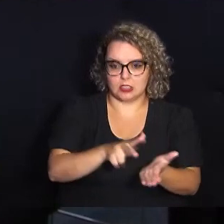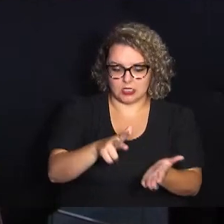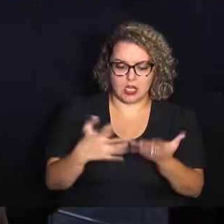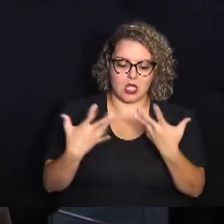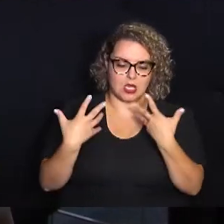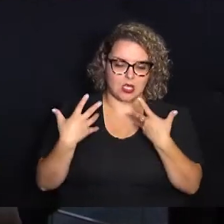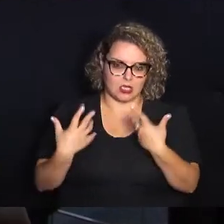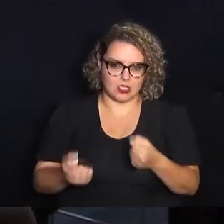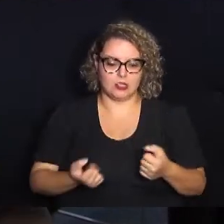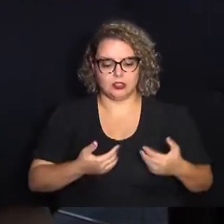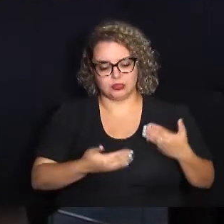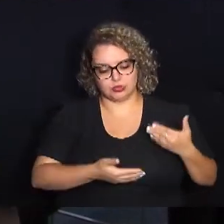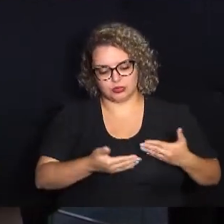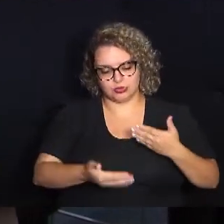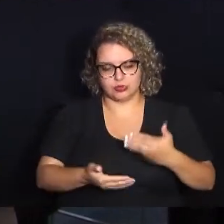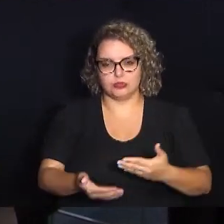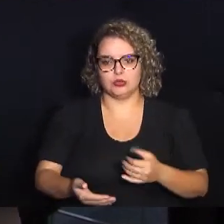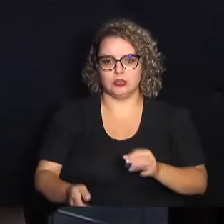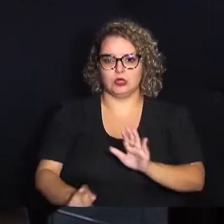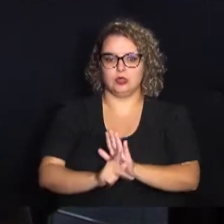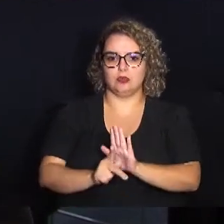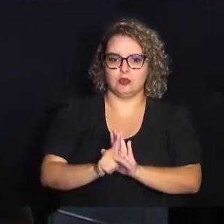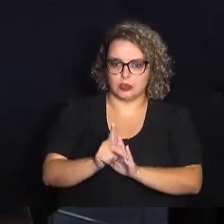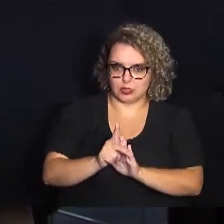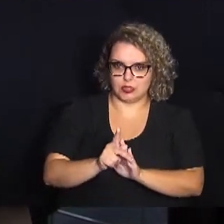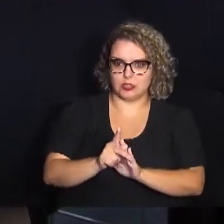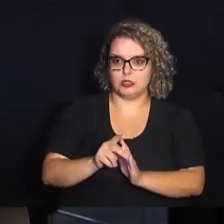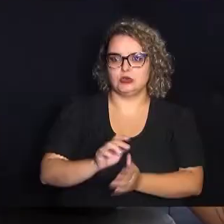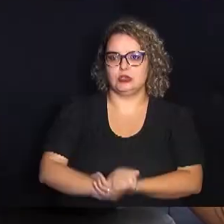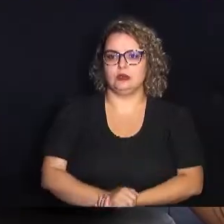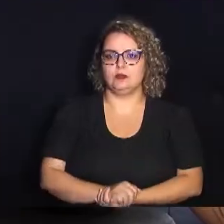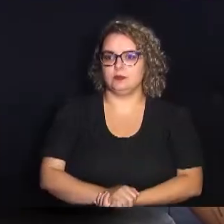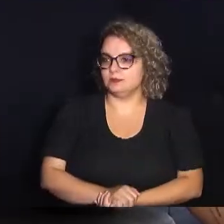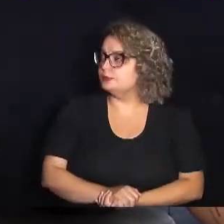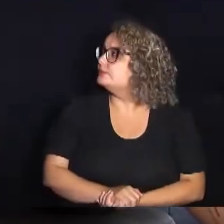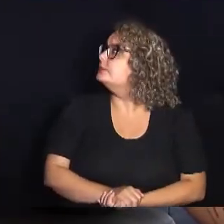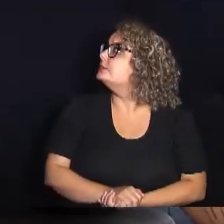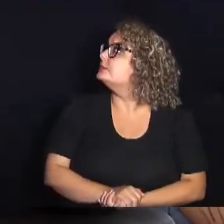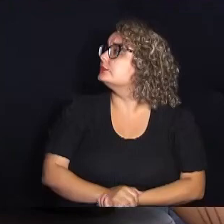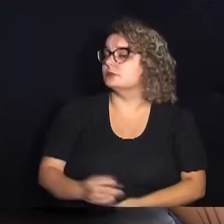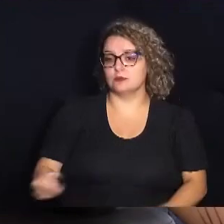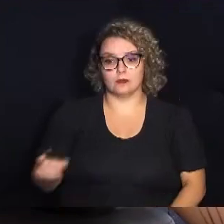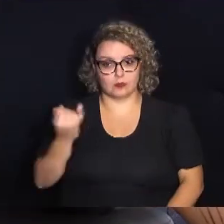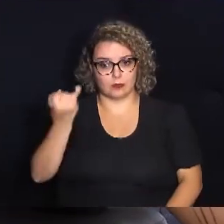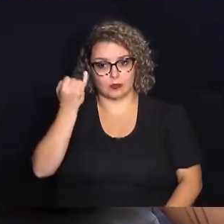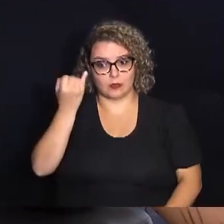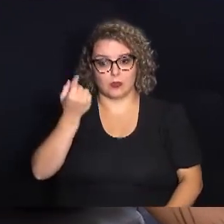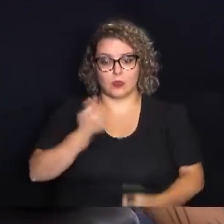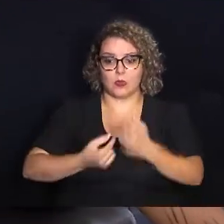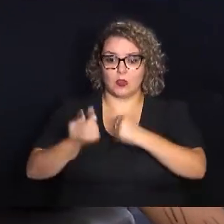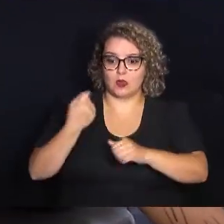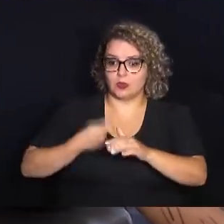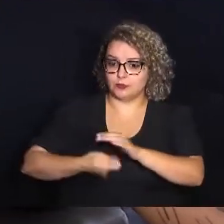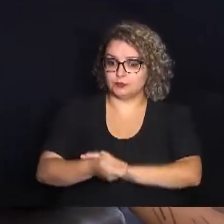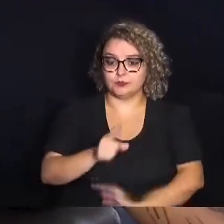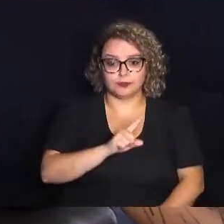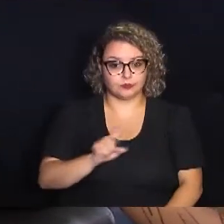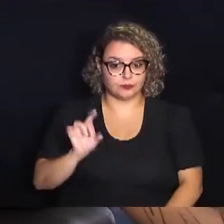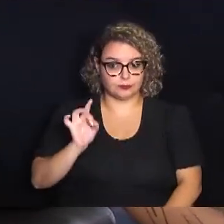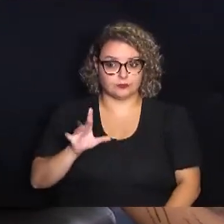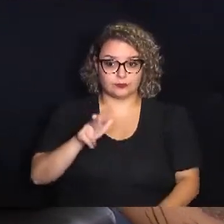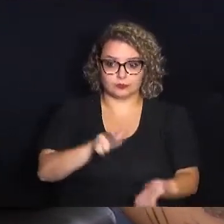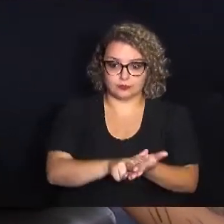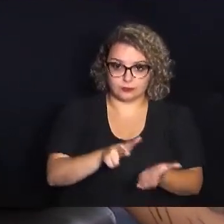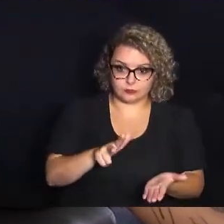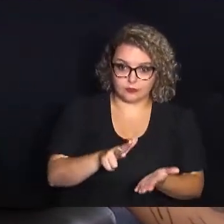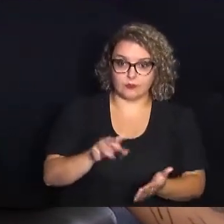receber né a o projeto de regularização fundiária O importante foi o o investimento não só em